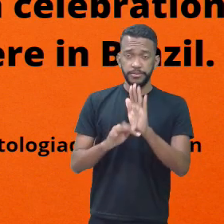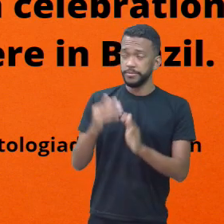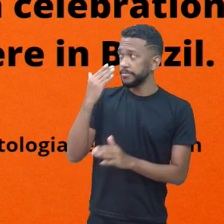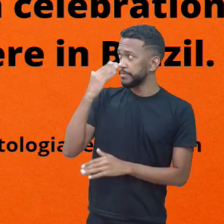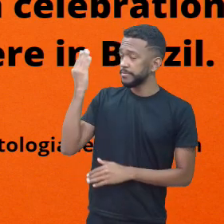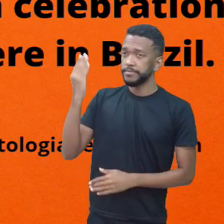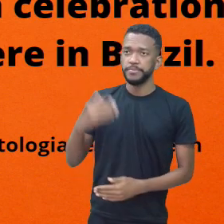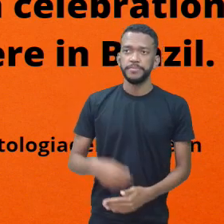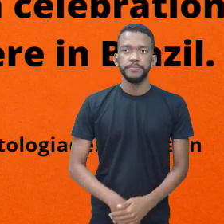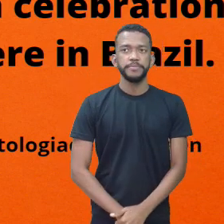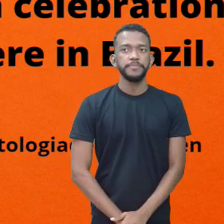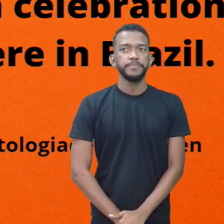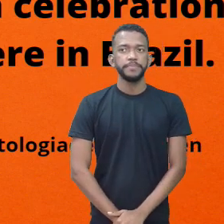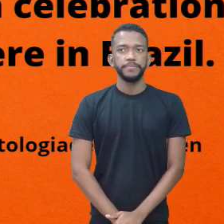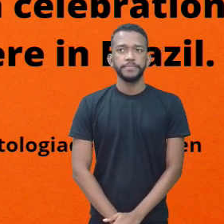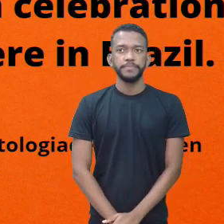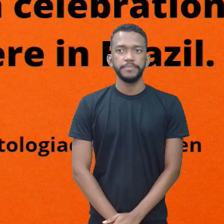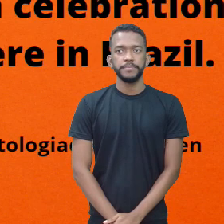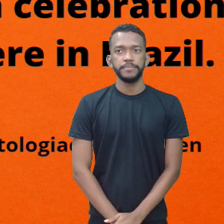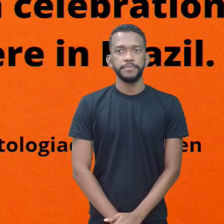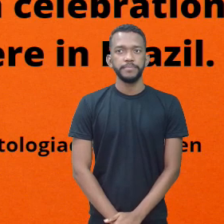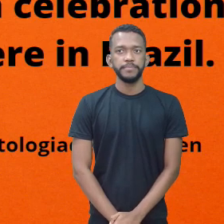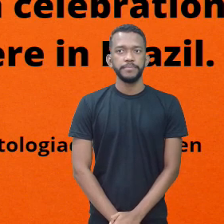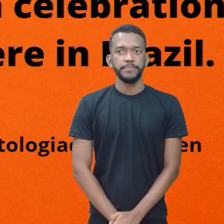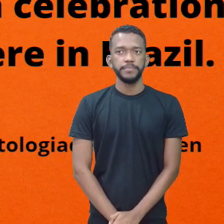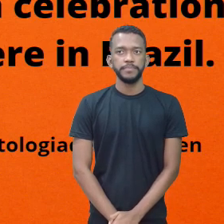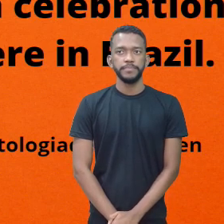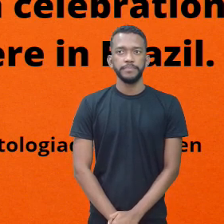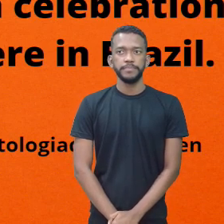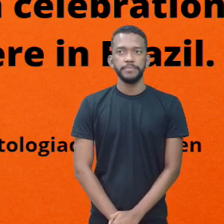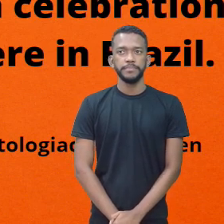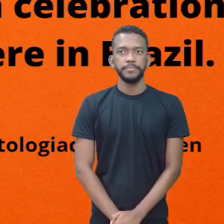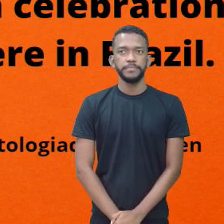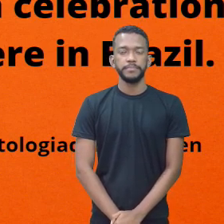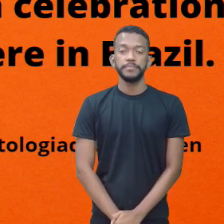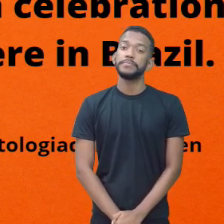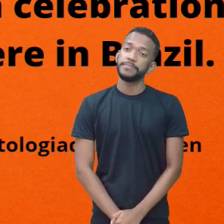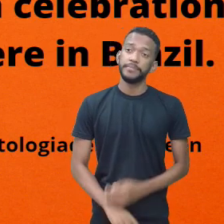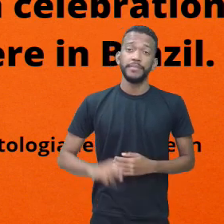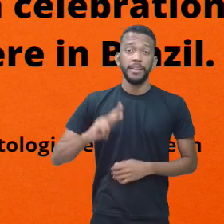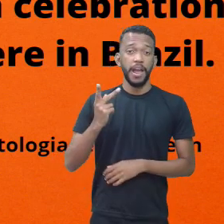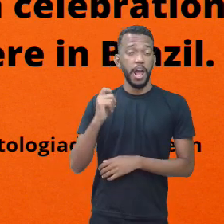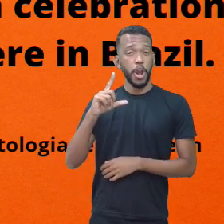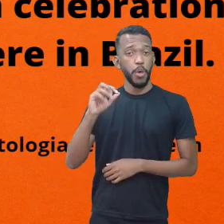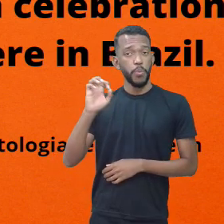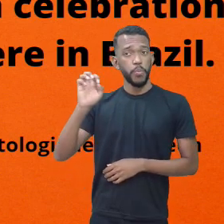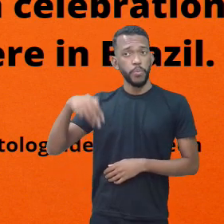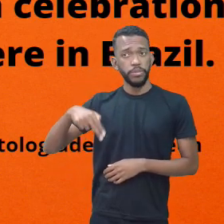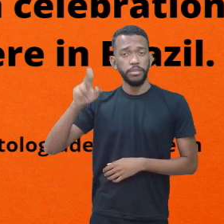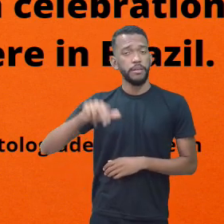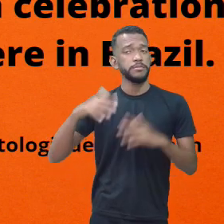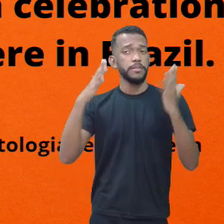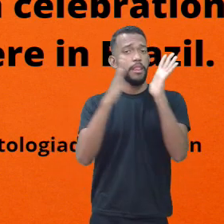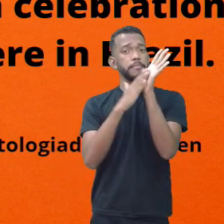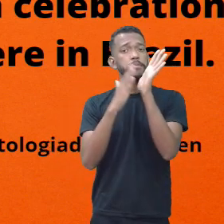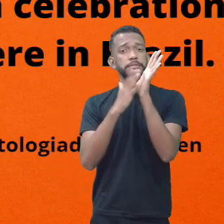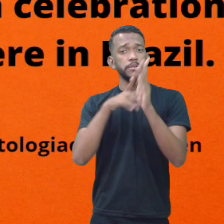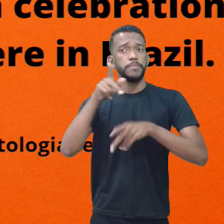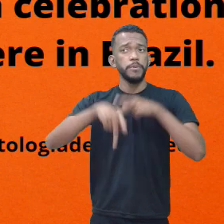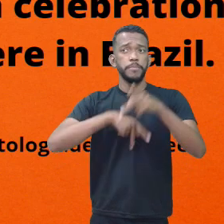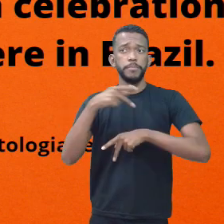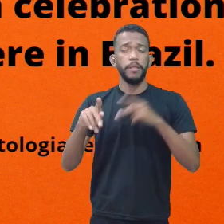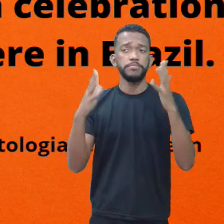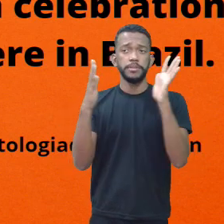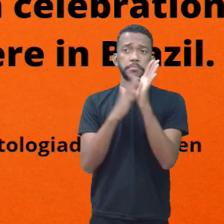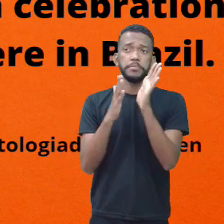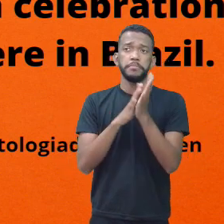annually on the 31st of October. Ou seja, Halloween é uma celebração popular celebrada anualmente no dia